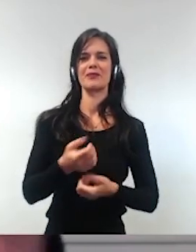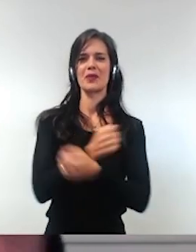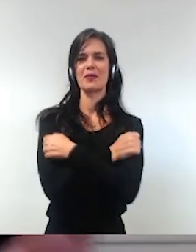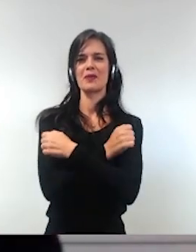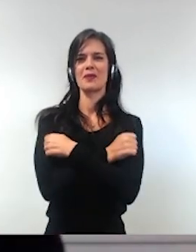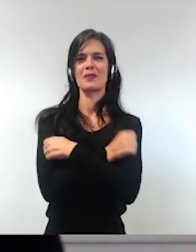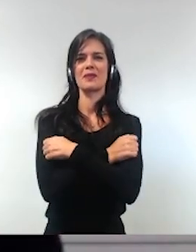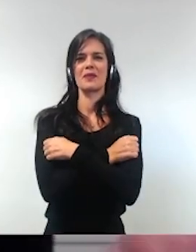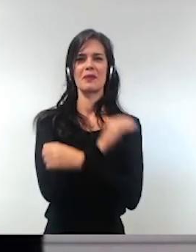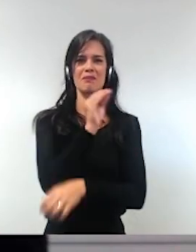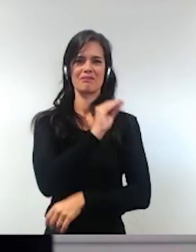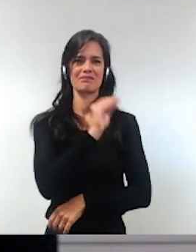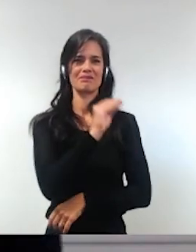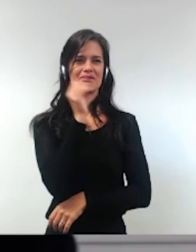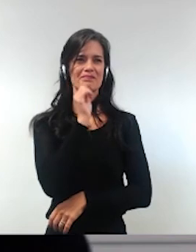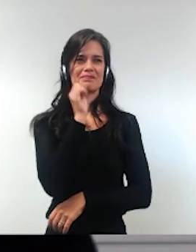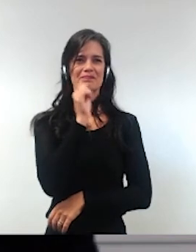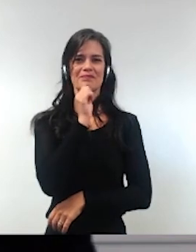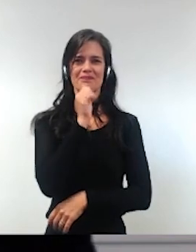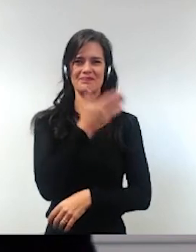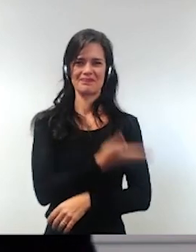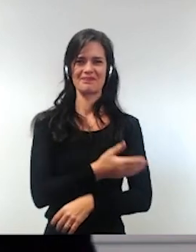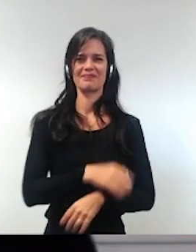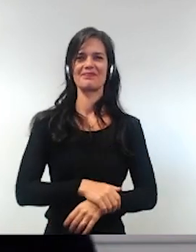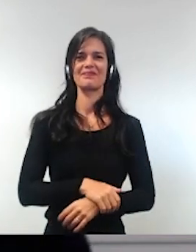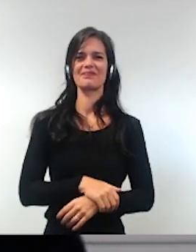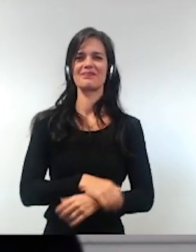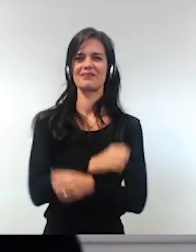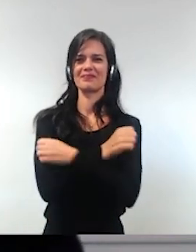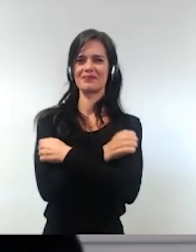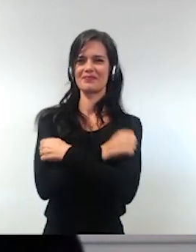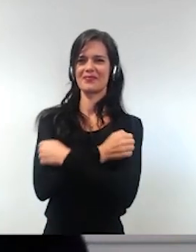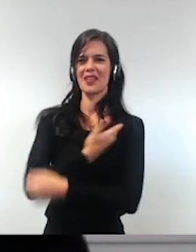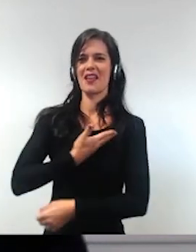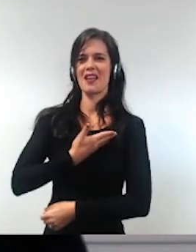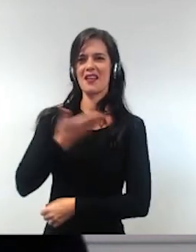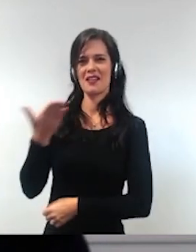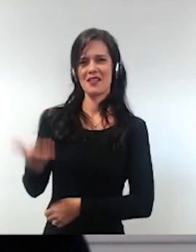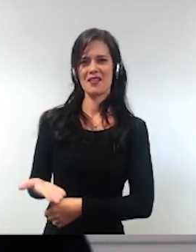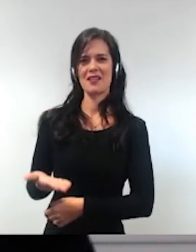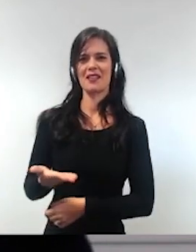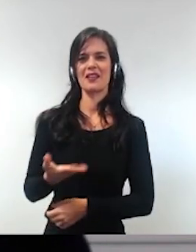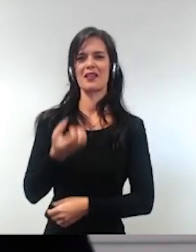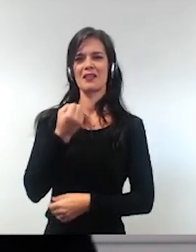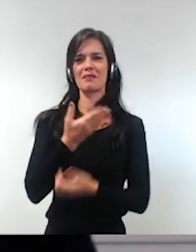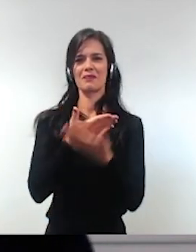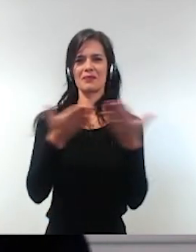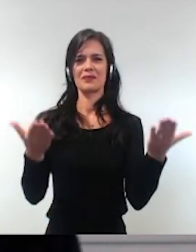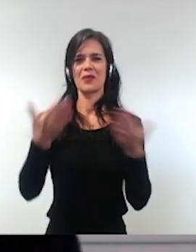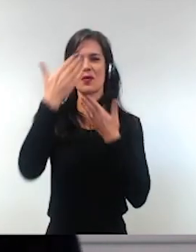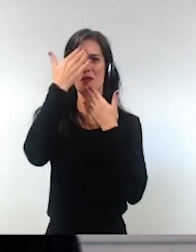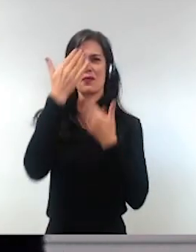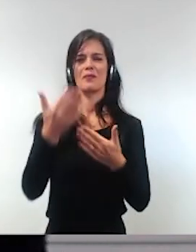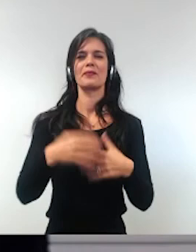as mulheres, um beijo, um abraço para o meu querido amigo, e desejo a todos tudo de bom. Muito obrigado.